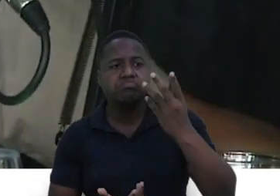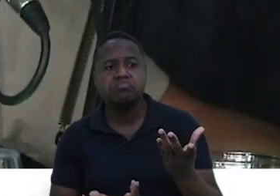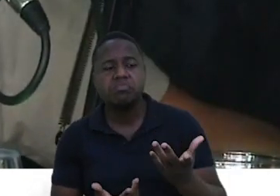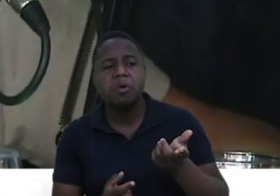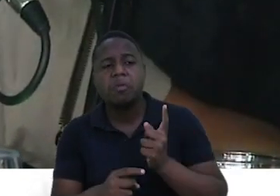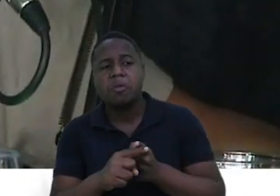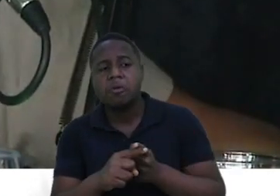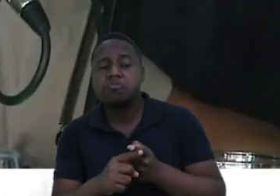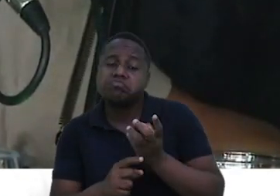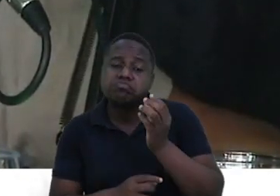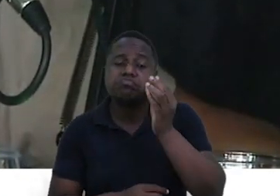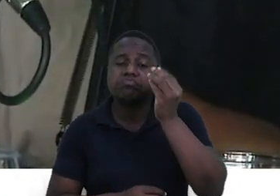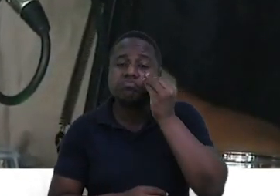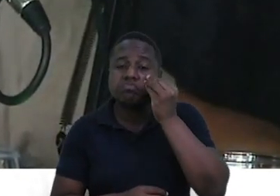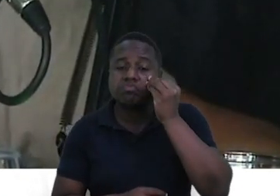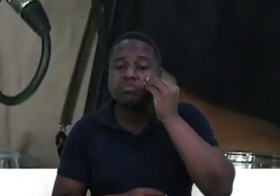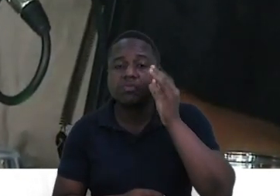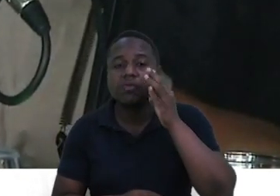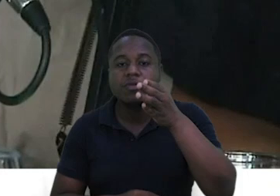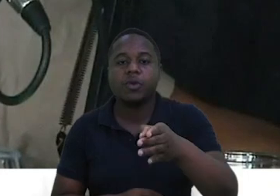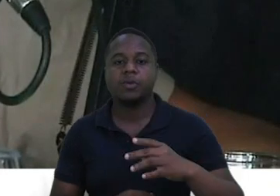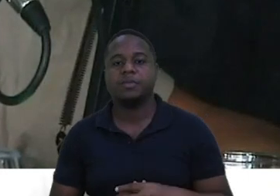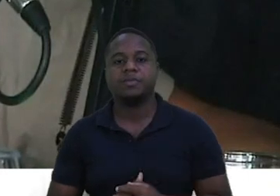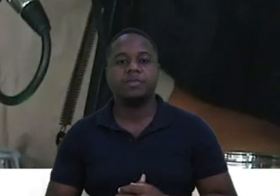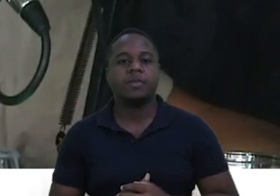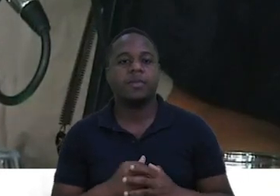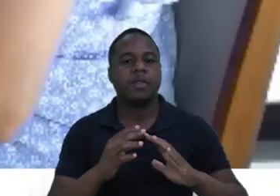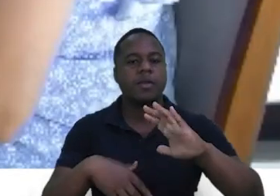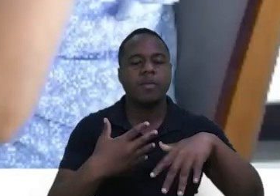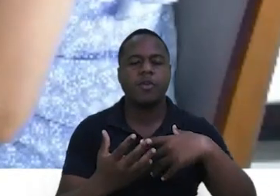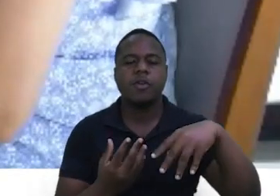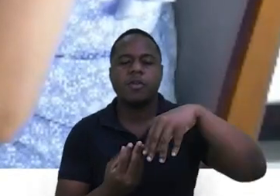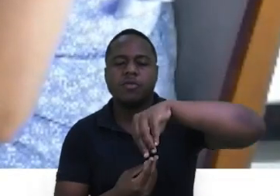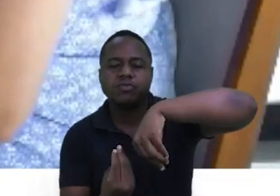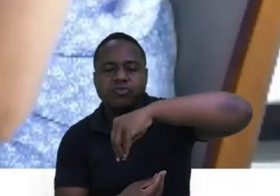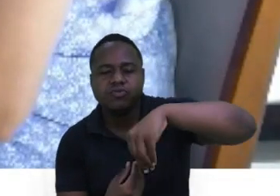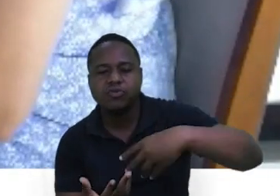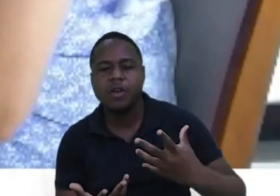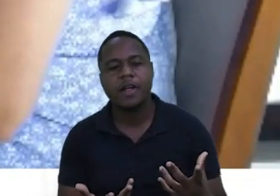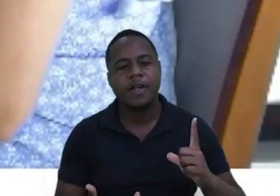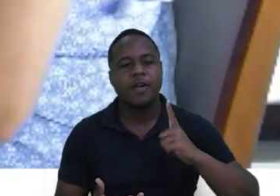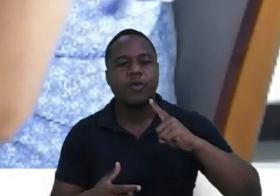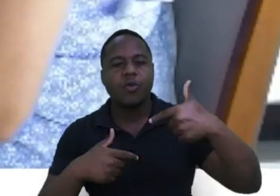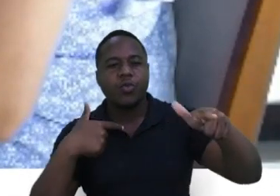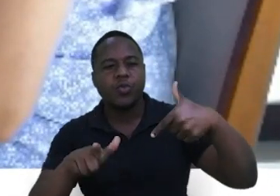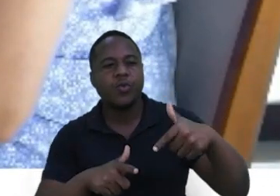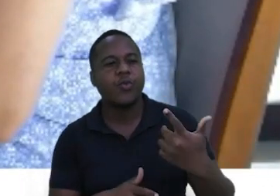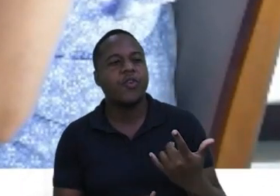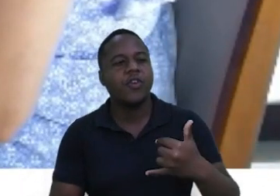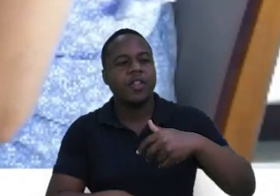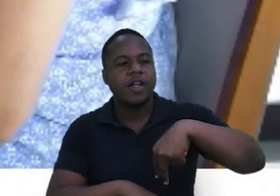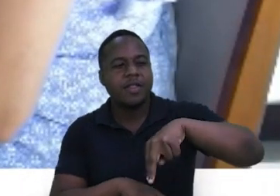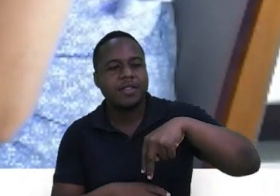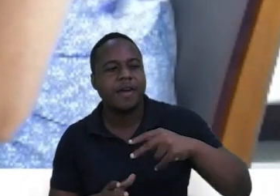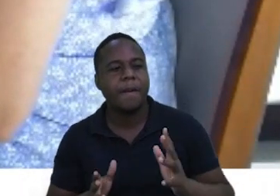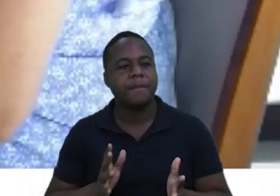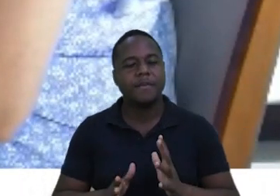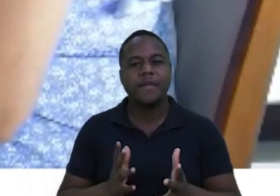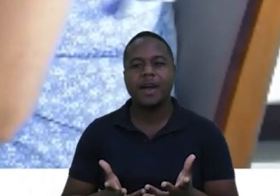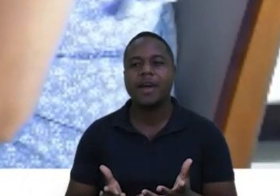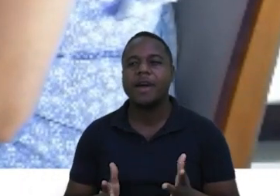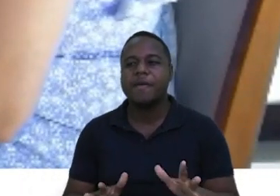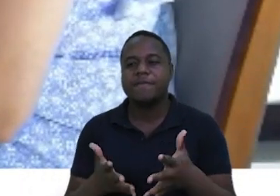como é que isso funciona aqui também. E aí eu misturei com as influências, misturei com esse dendê, com essa malemolência que a Bahia